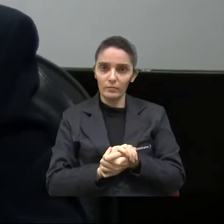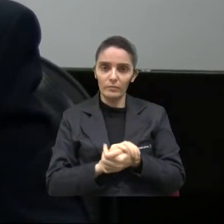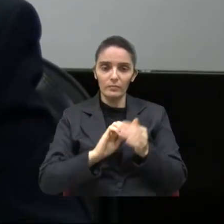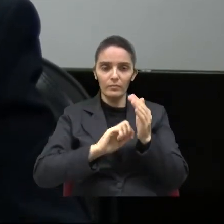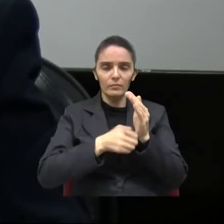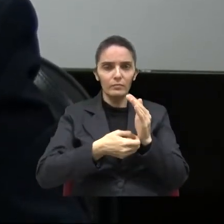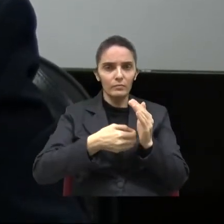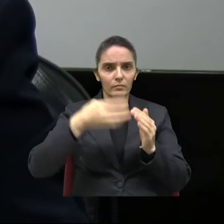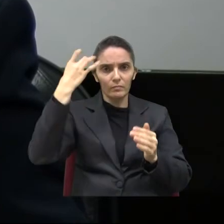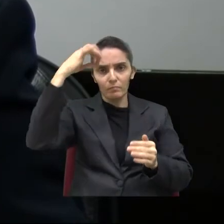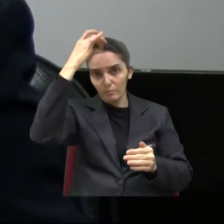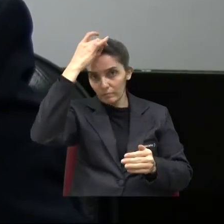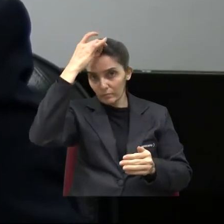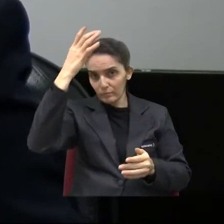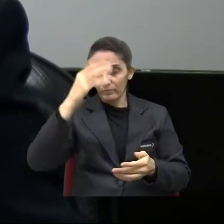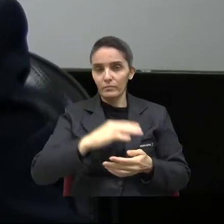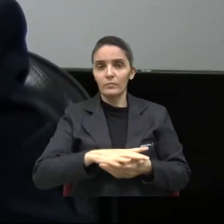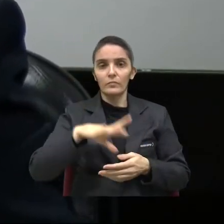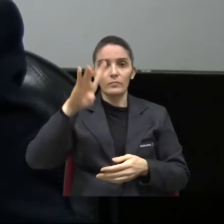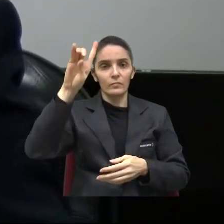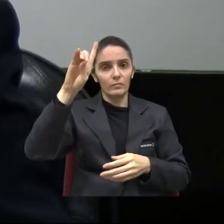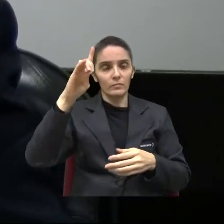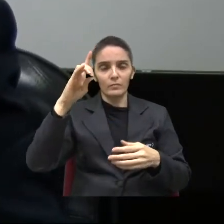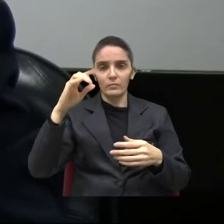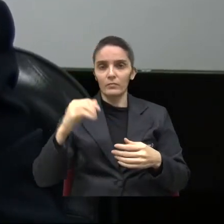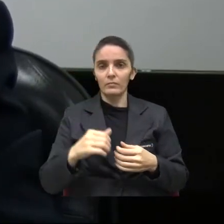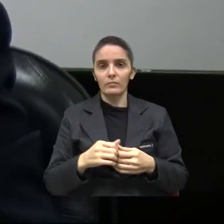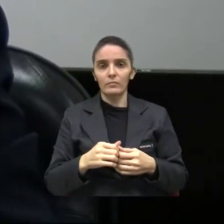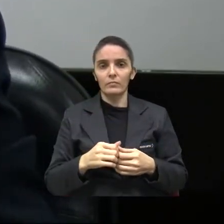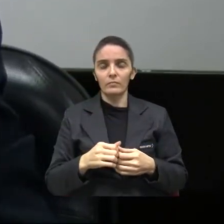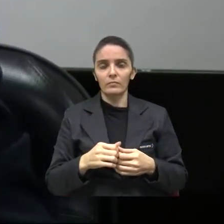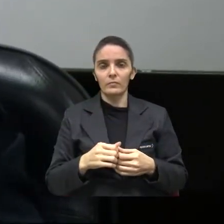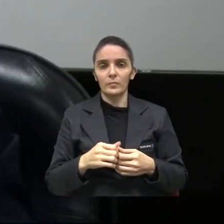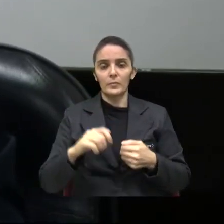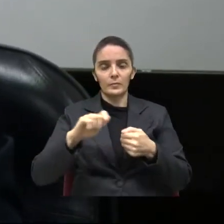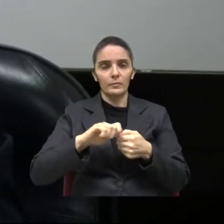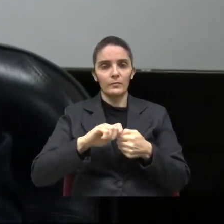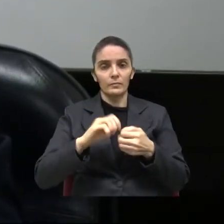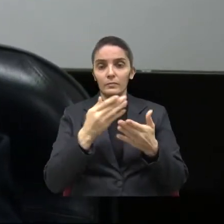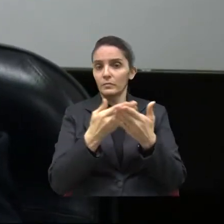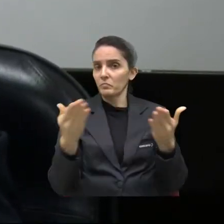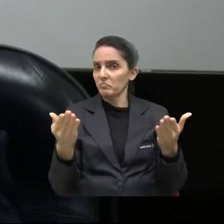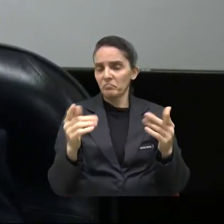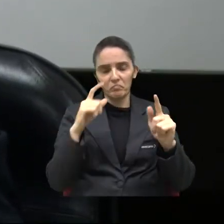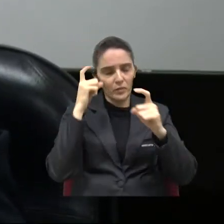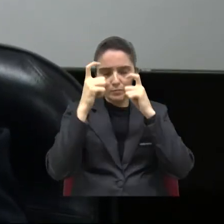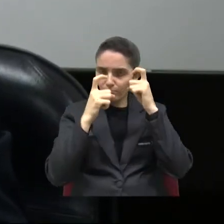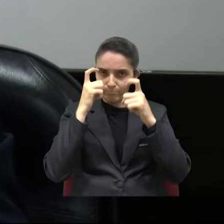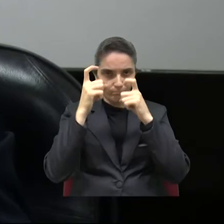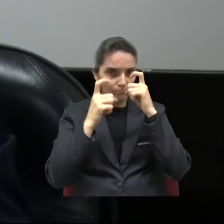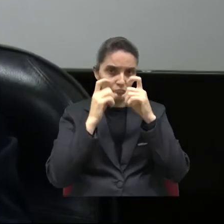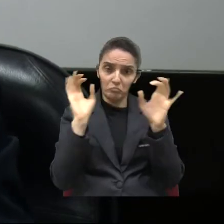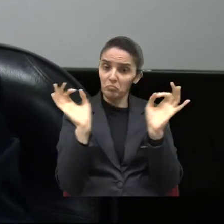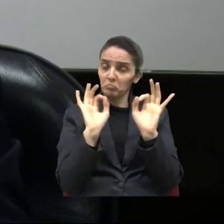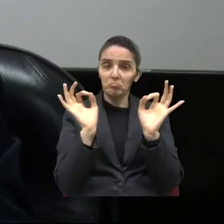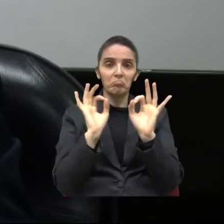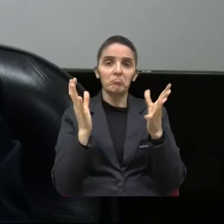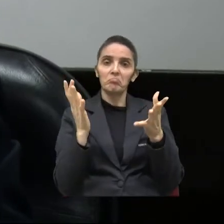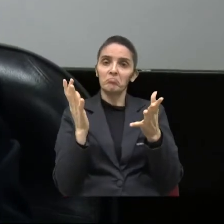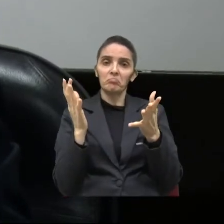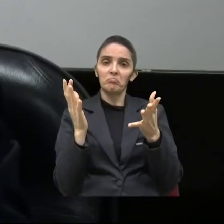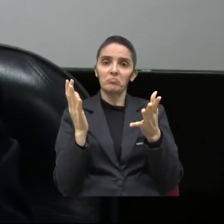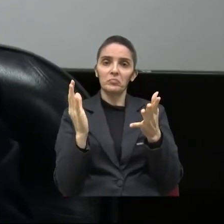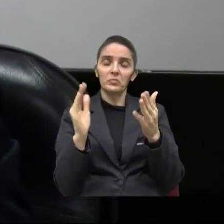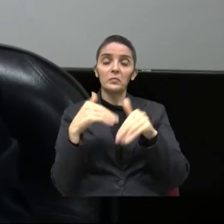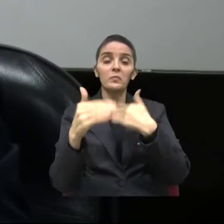santo, que Deus não permite que nós venhamos ficar preocupados com a nossa